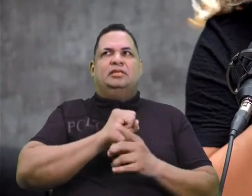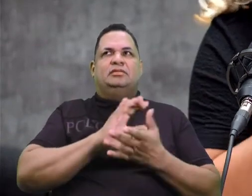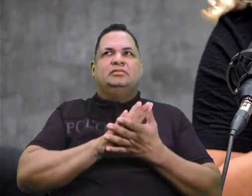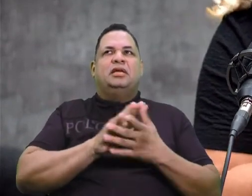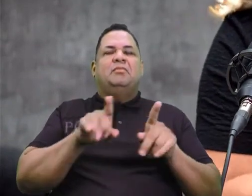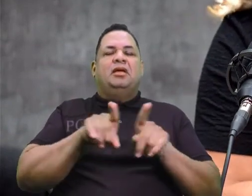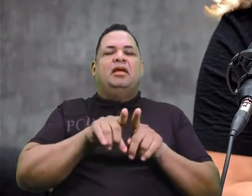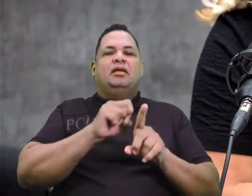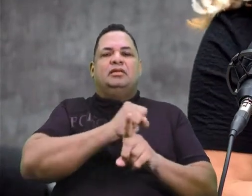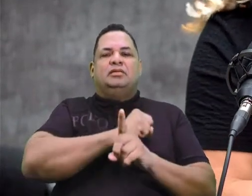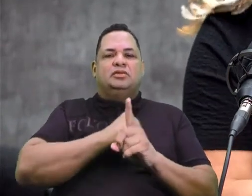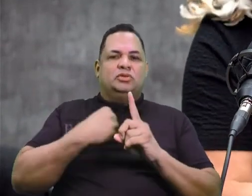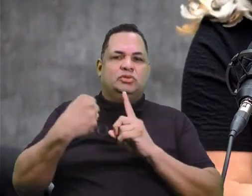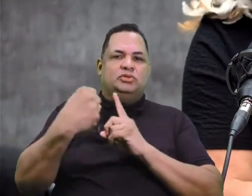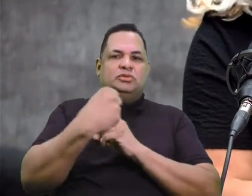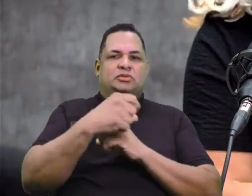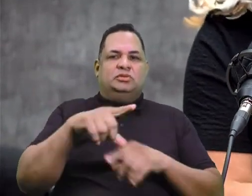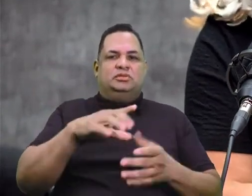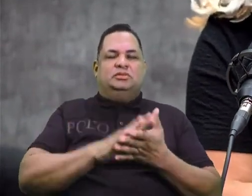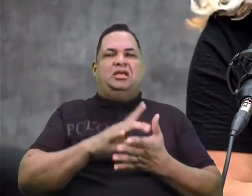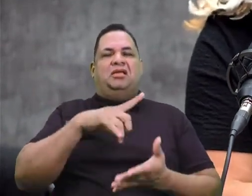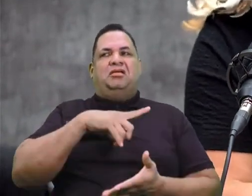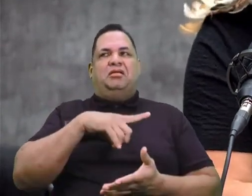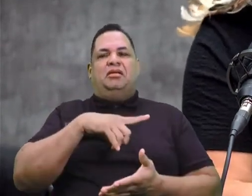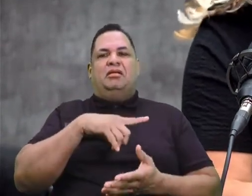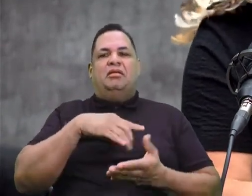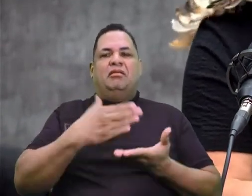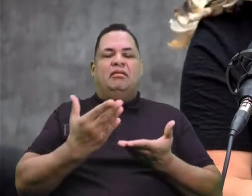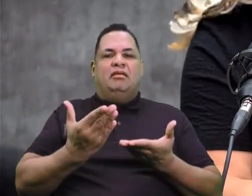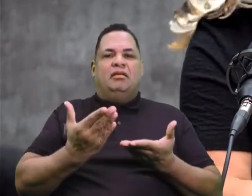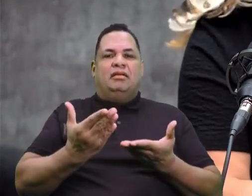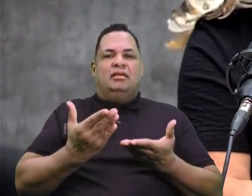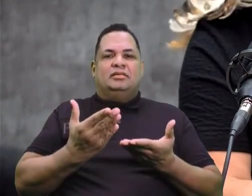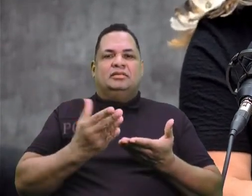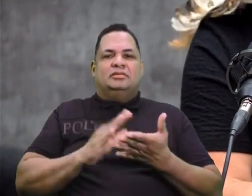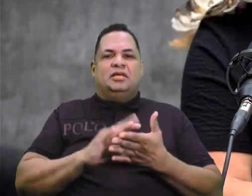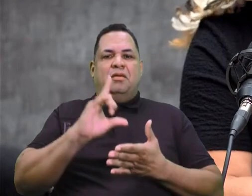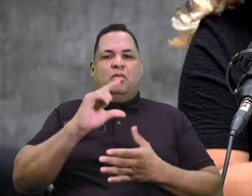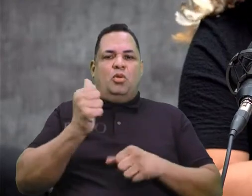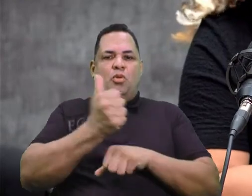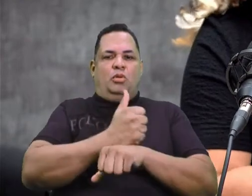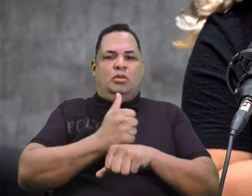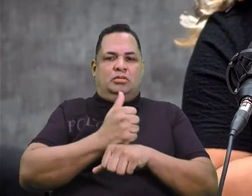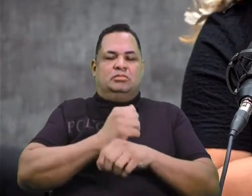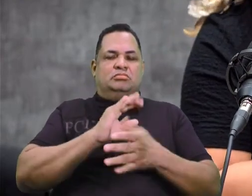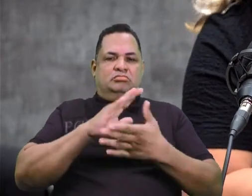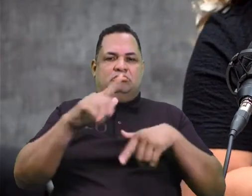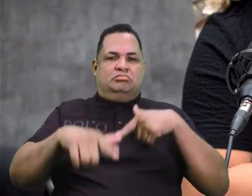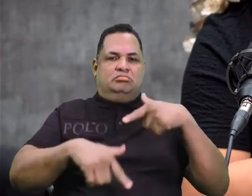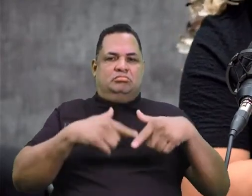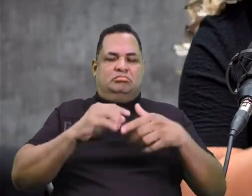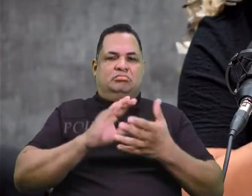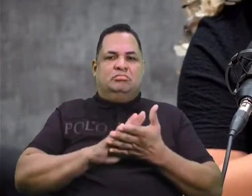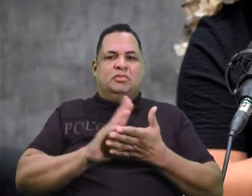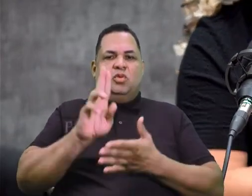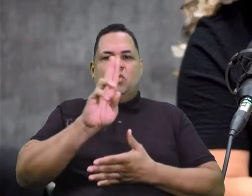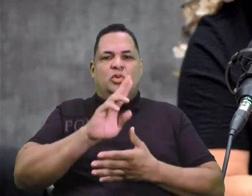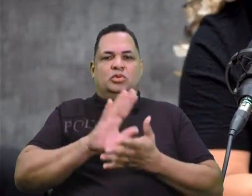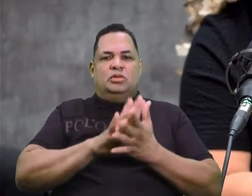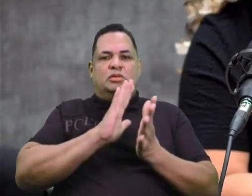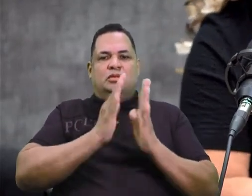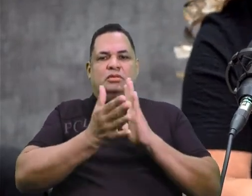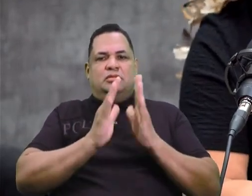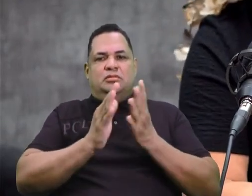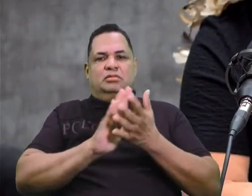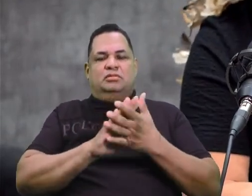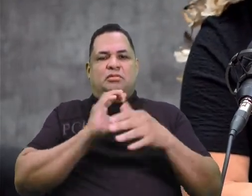outras disciplinas também. Tínhamos poucos profissionais da área na época. Ela atuava como professora bilíngue, usava a língua de sinais